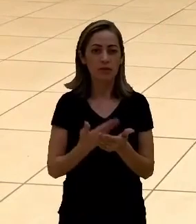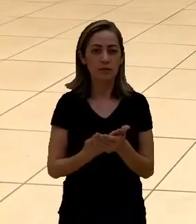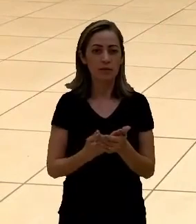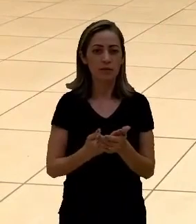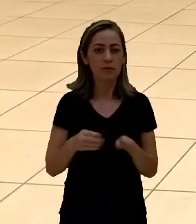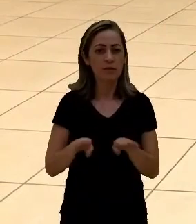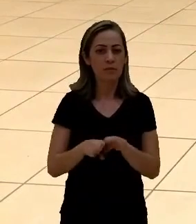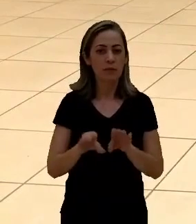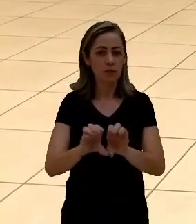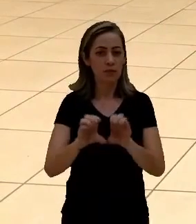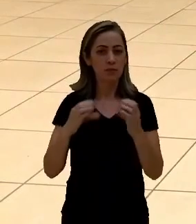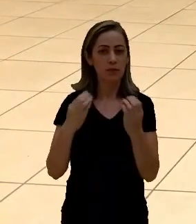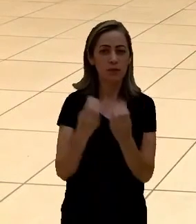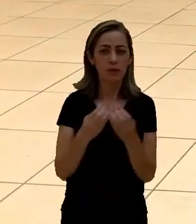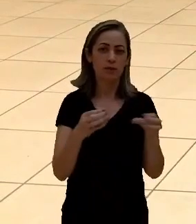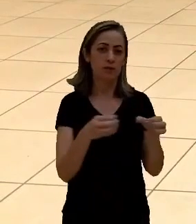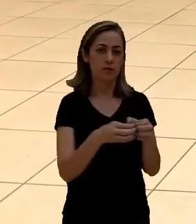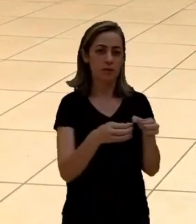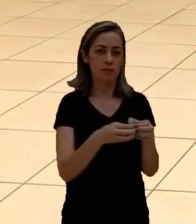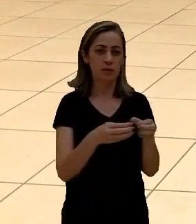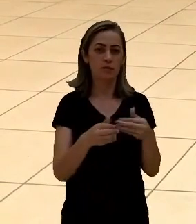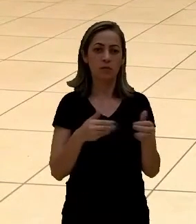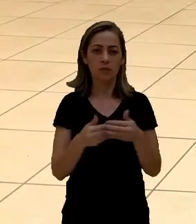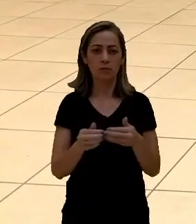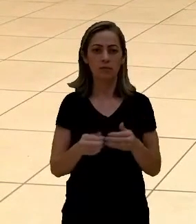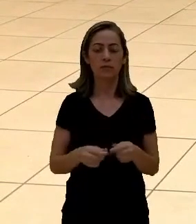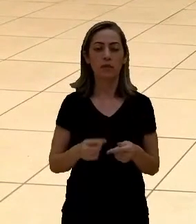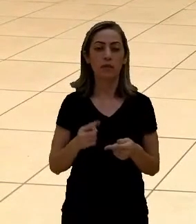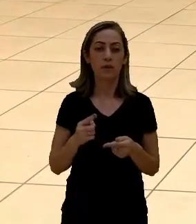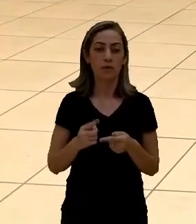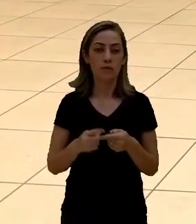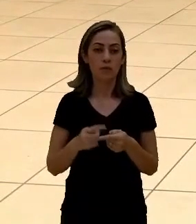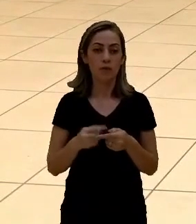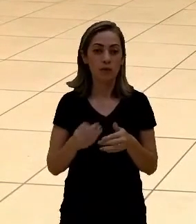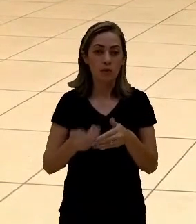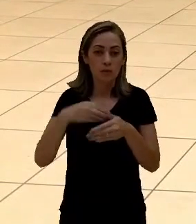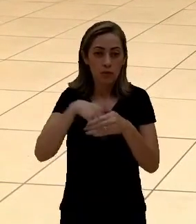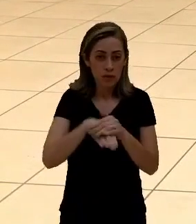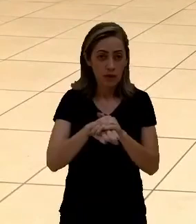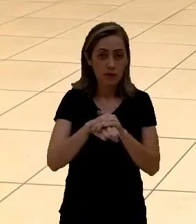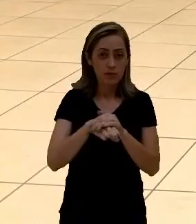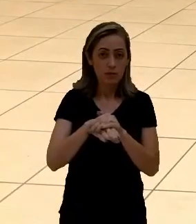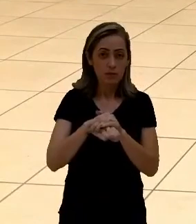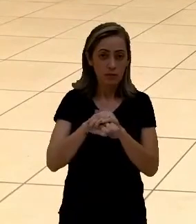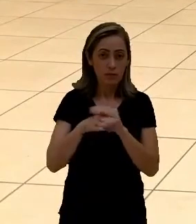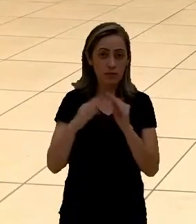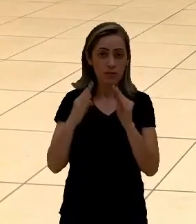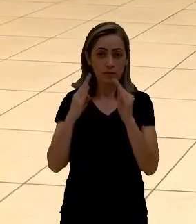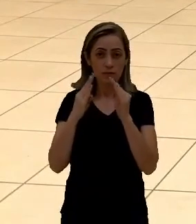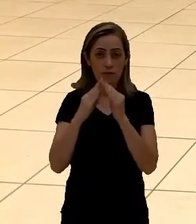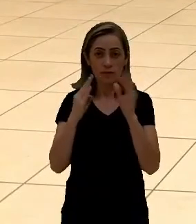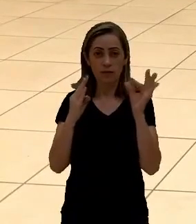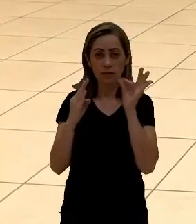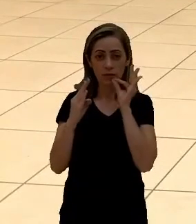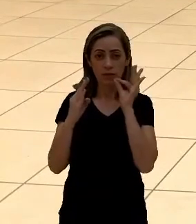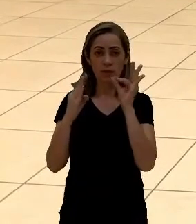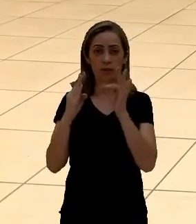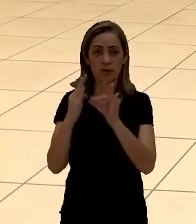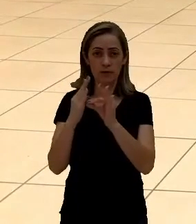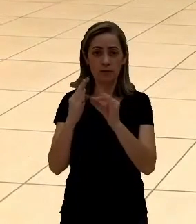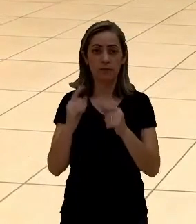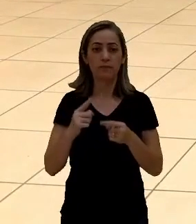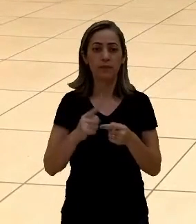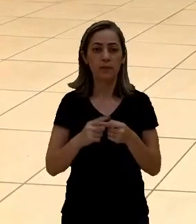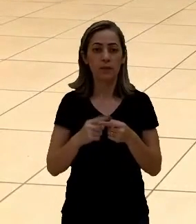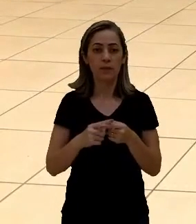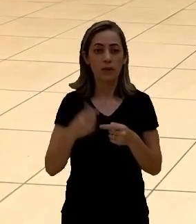para as equipes por que por dentro da sacristia importante eh eu comecei antes de